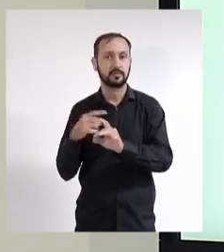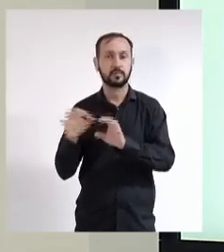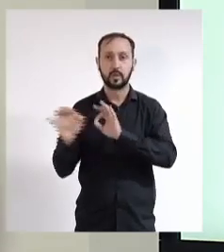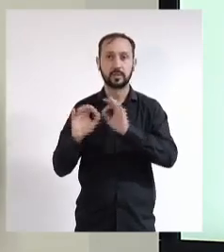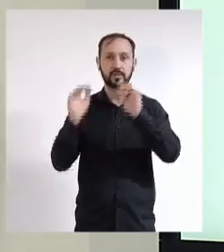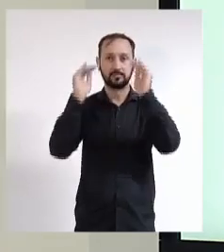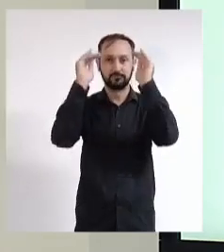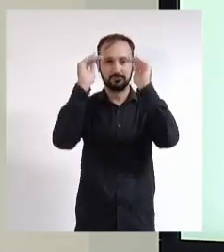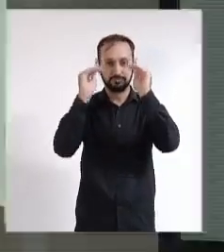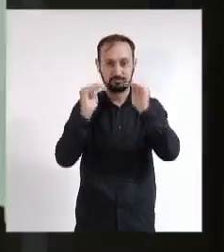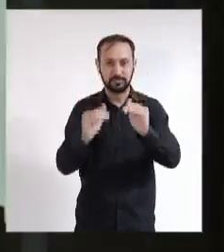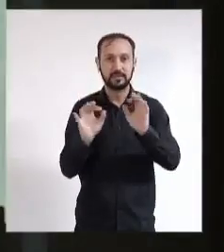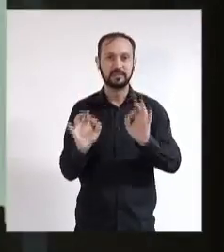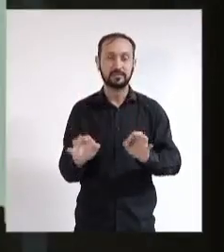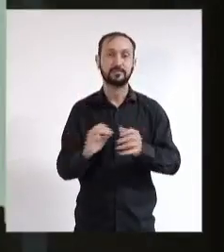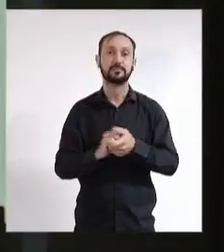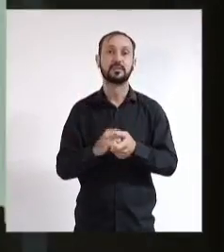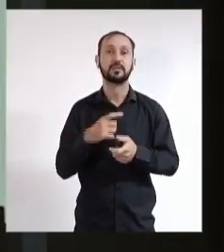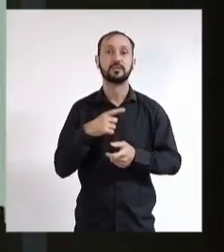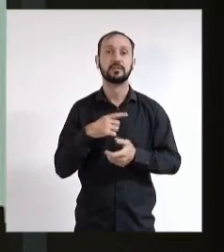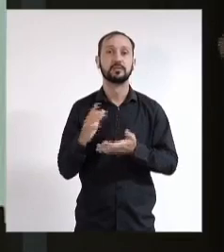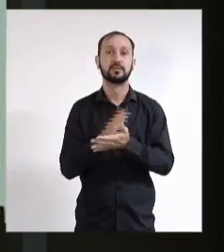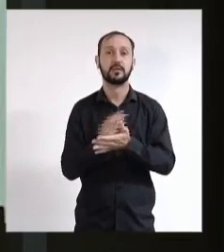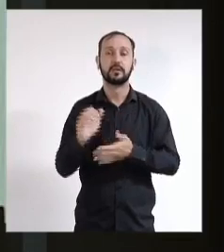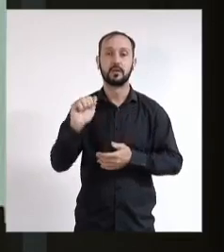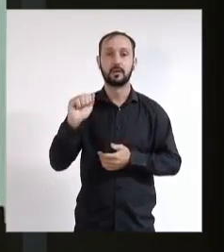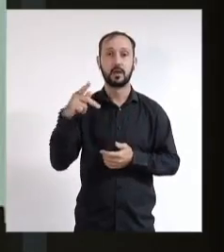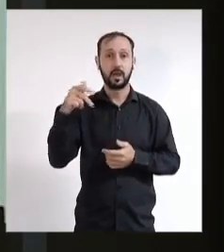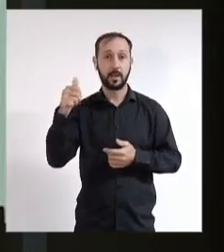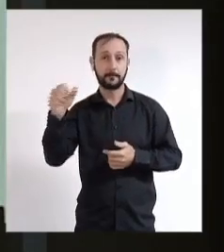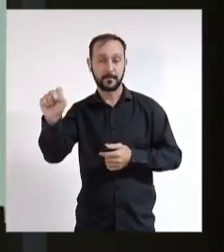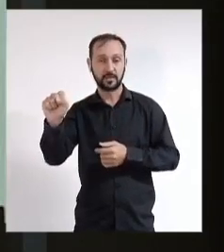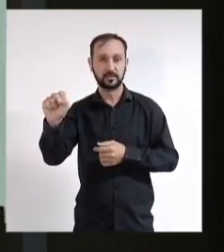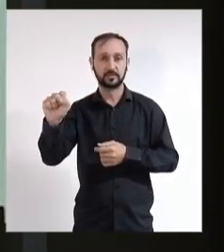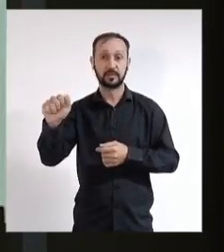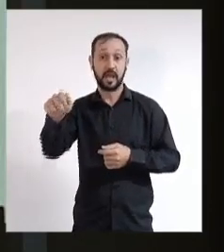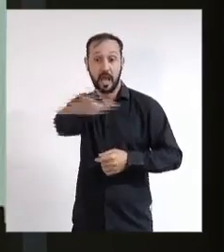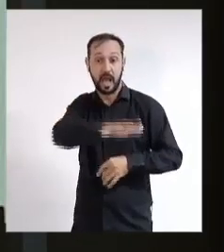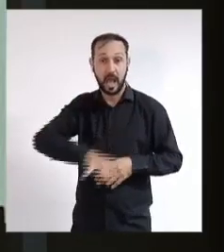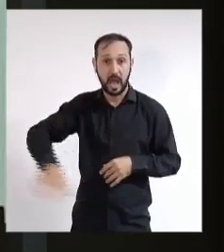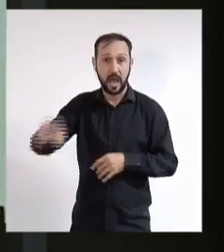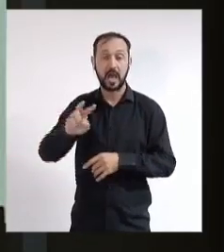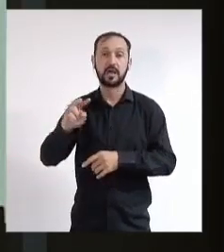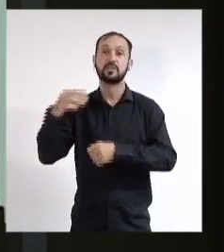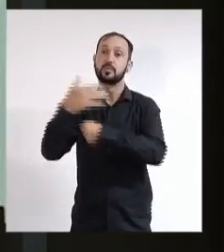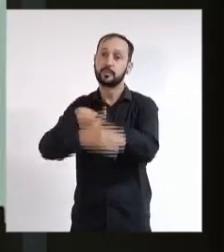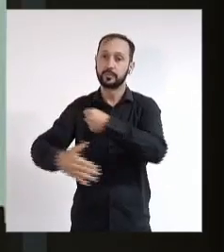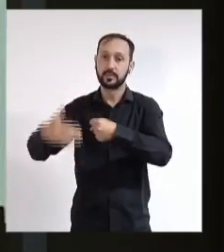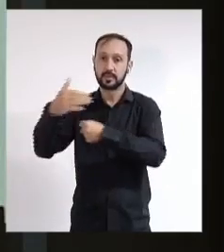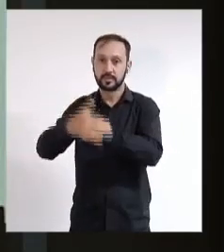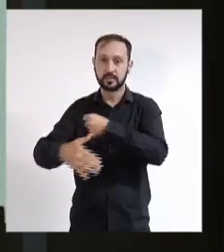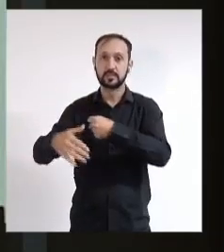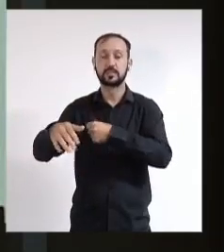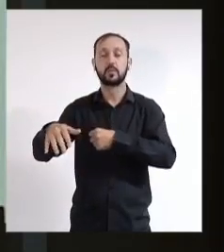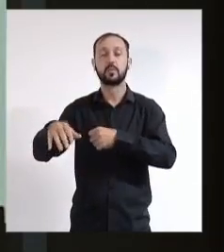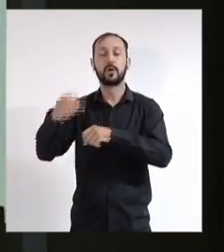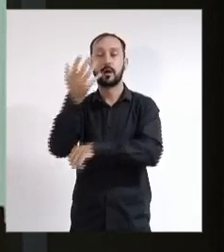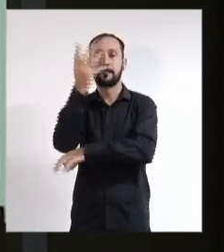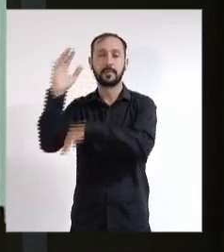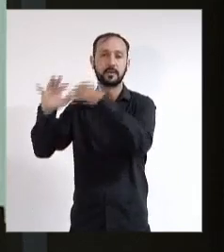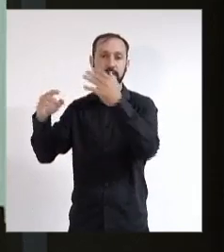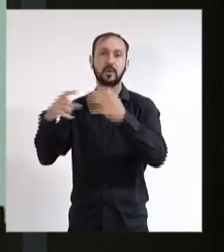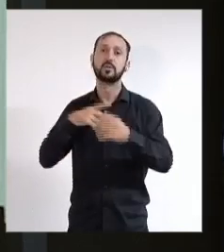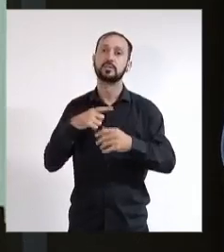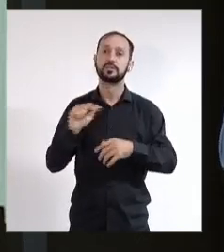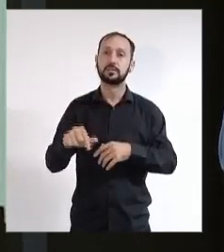aqui a nível de restrição mas nós temos por exemplo as apas que são as áreas de proteção ambiental a gente fala muito de apa até nós temos uma conselheira